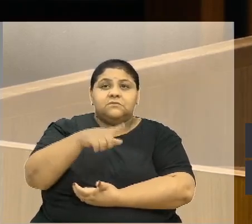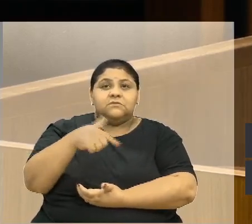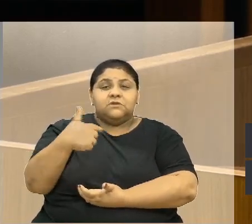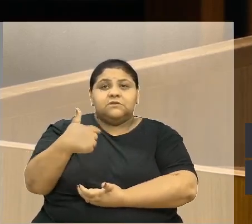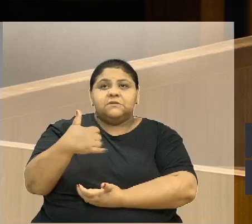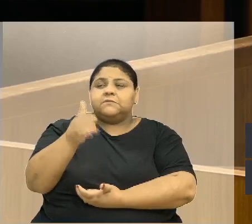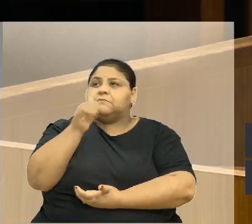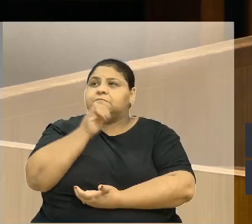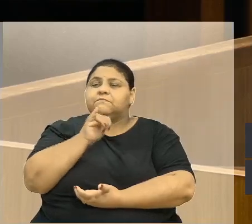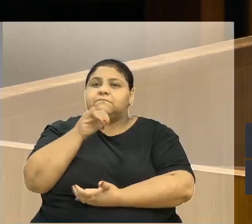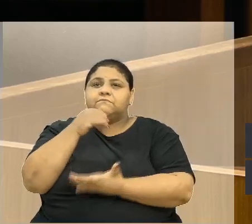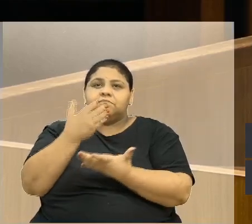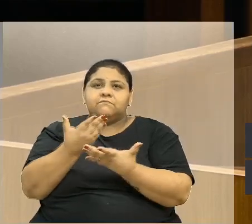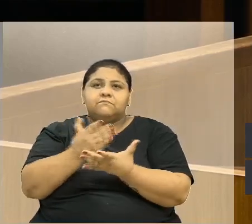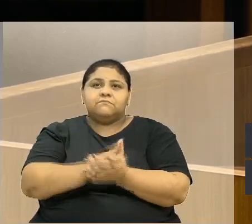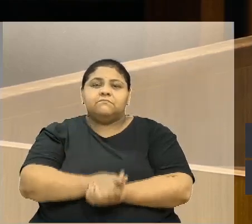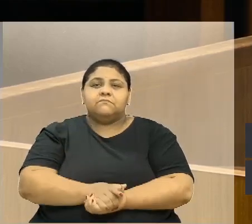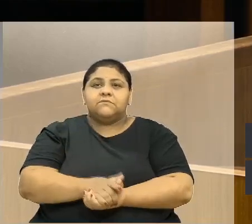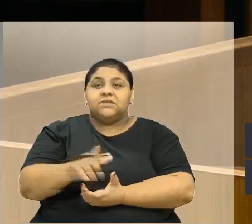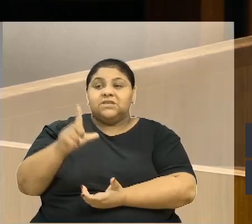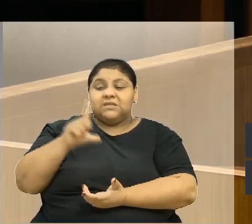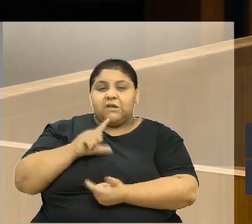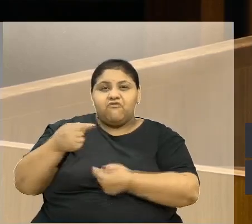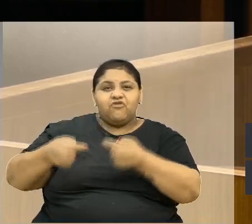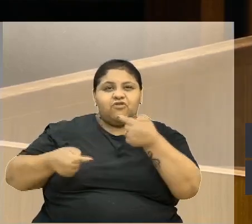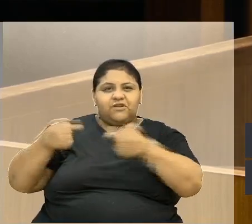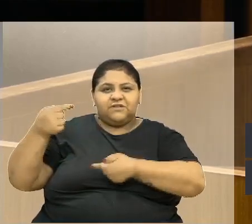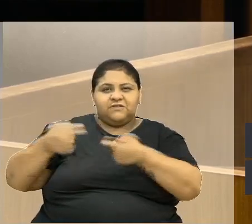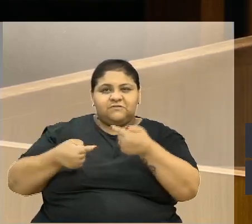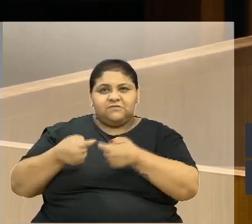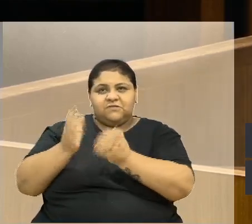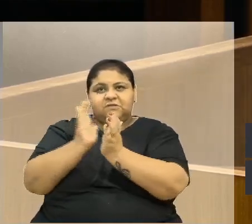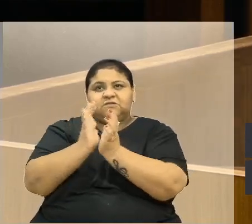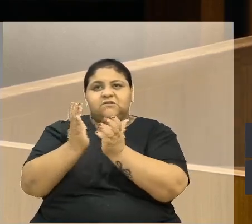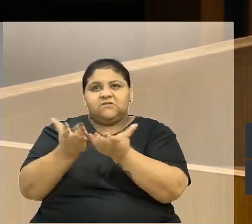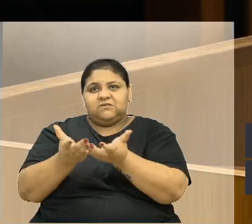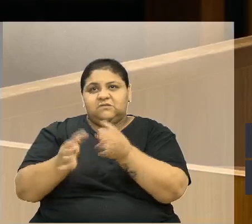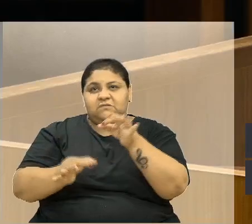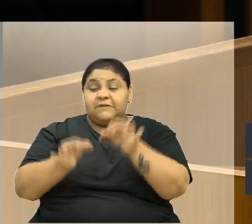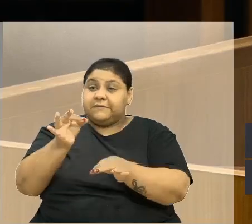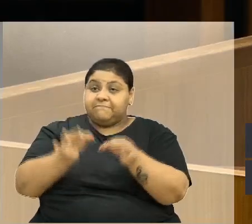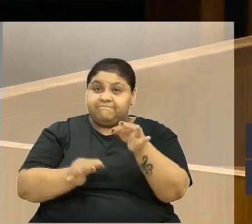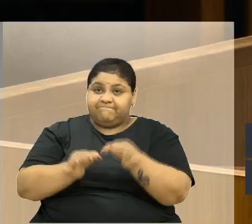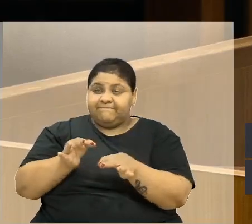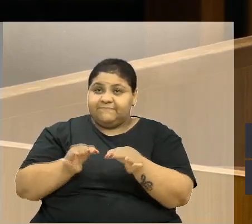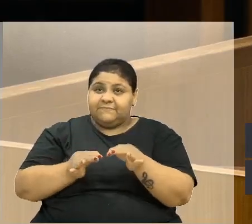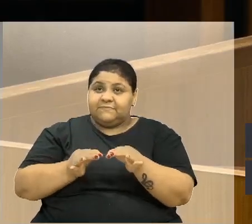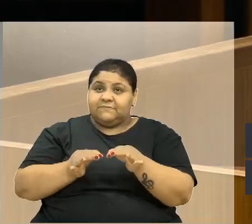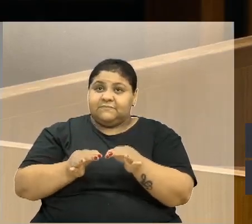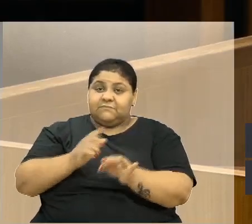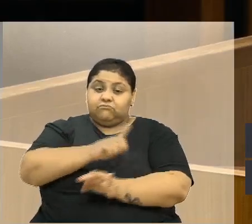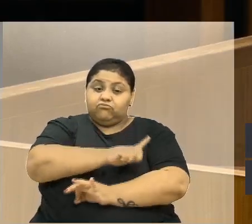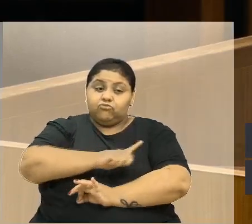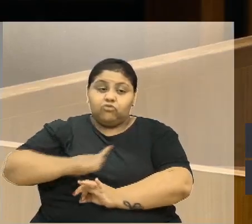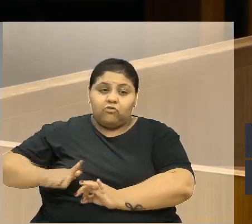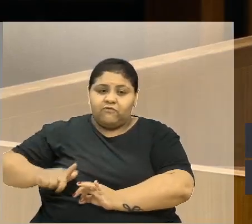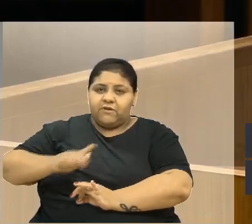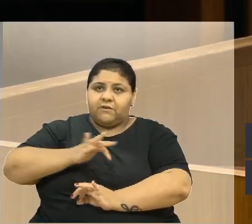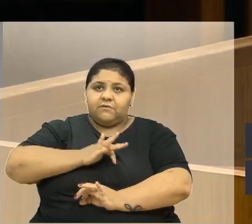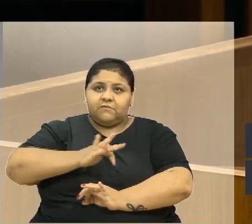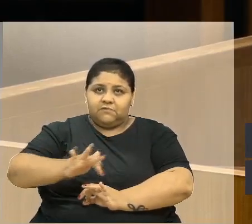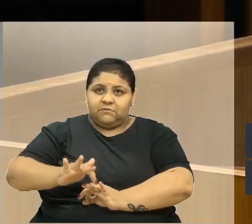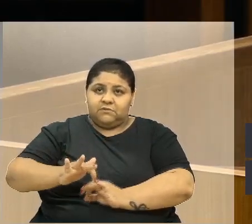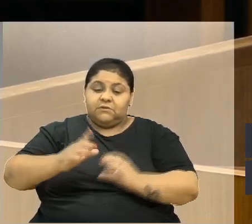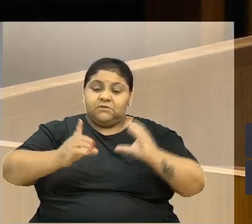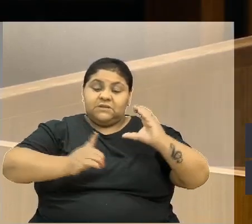por exemplo, teve um debate na Comissão de Justiça do Governo Federal, né, da Câmara